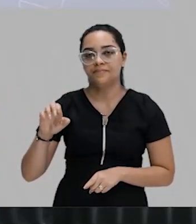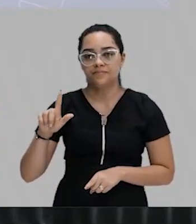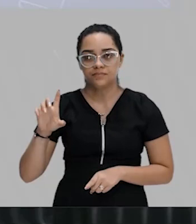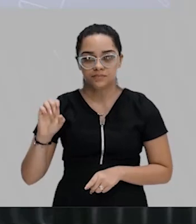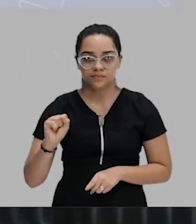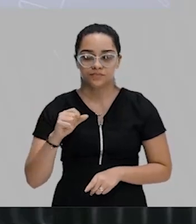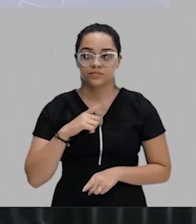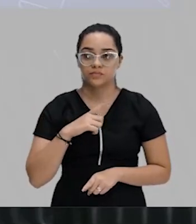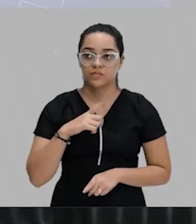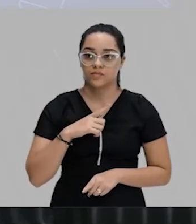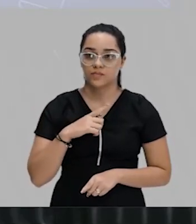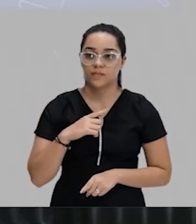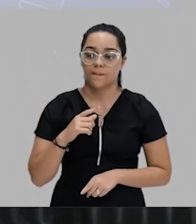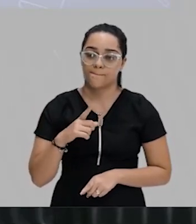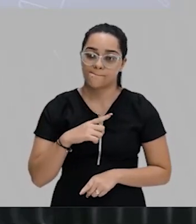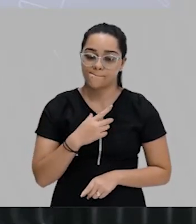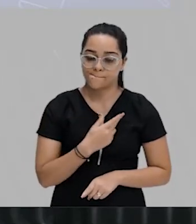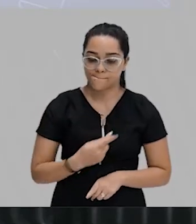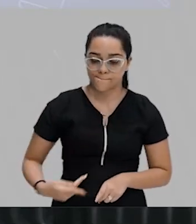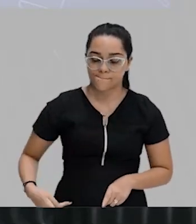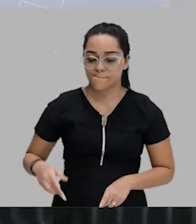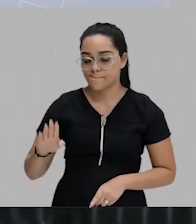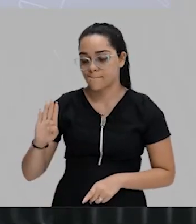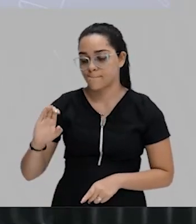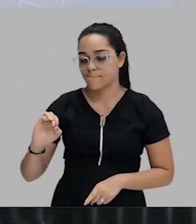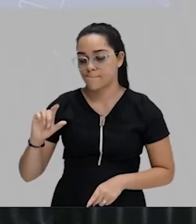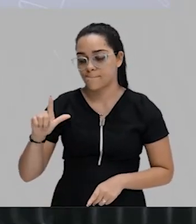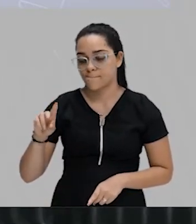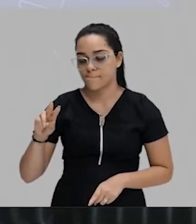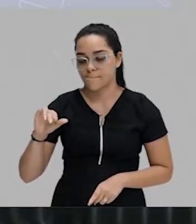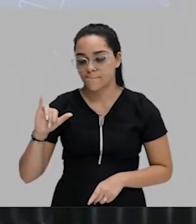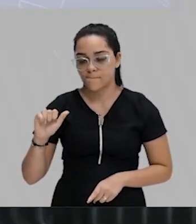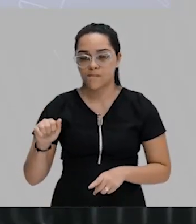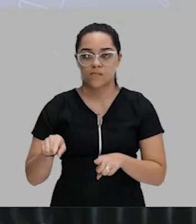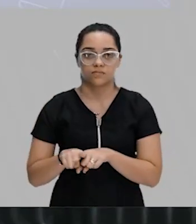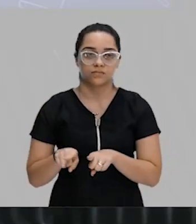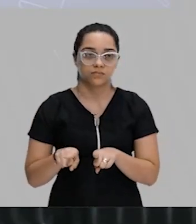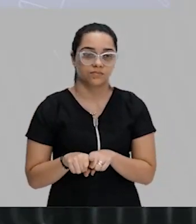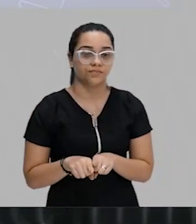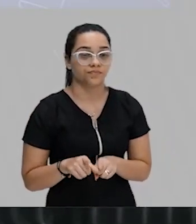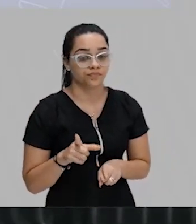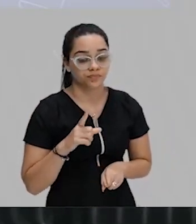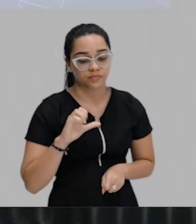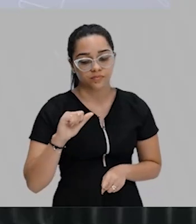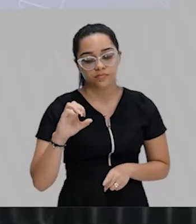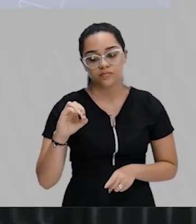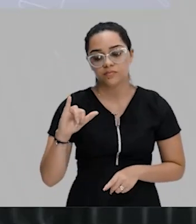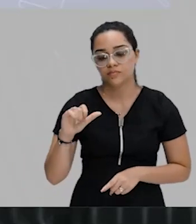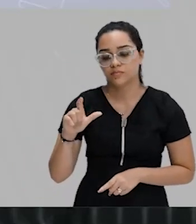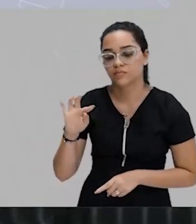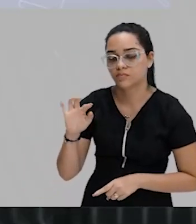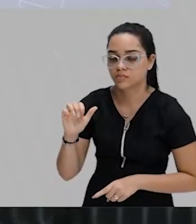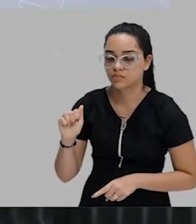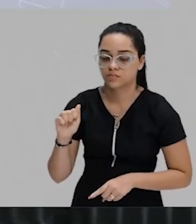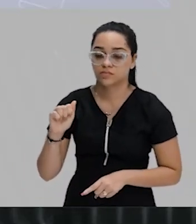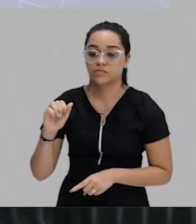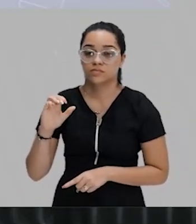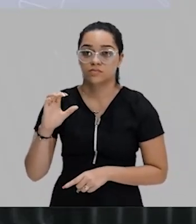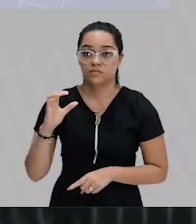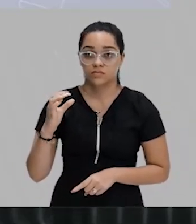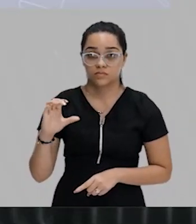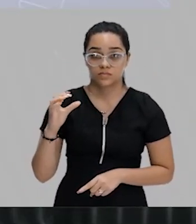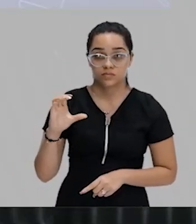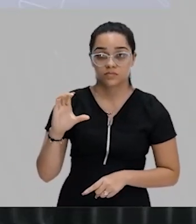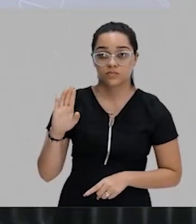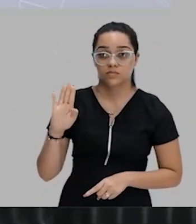ser eleito presidente da Bolívia. O regime socialista, por exemplo, de Cuba, ainda